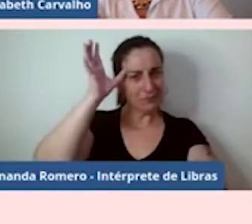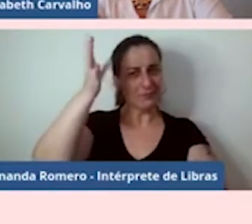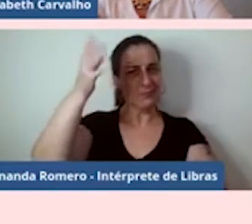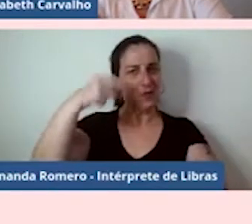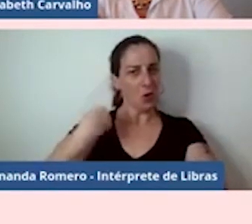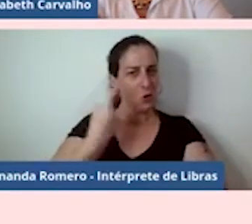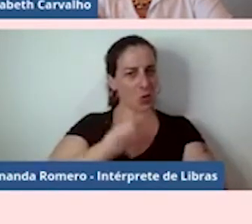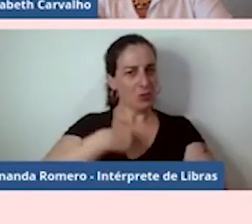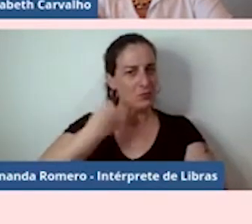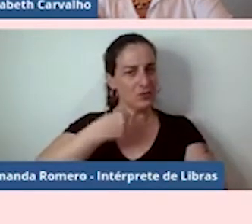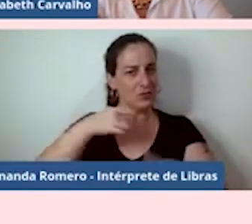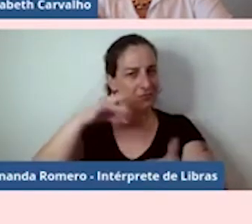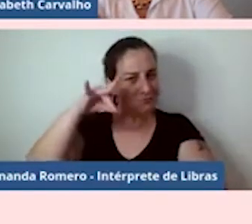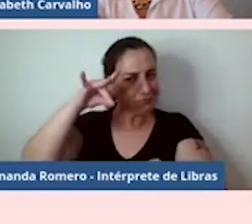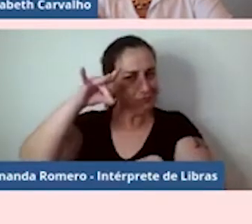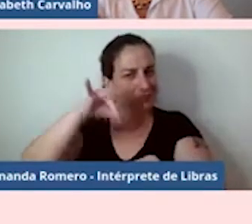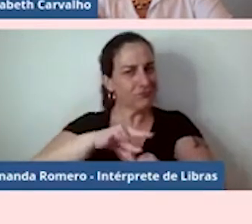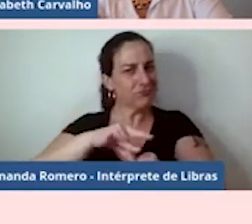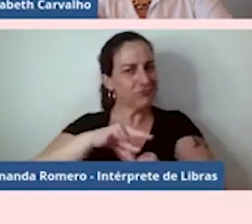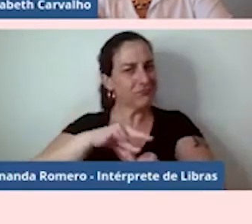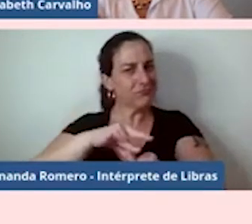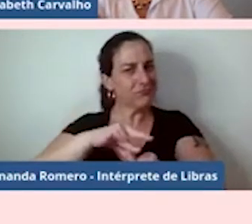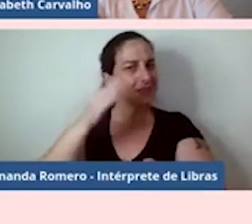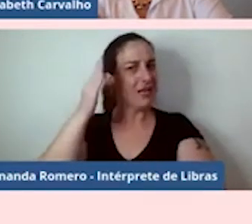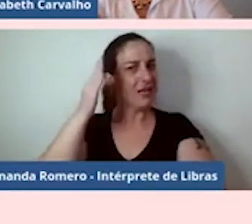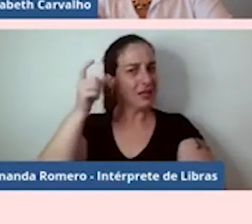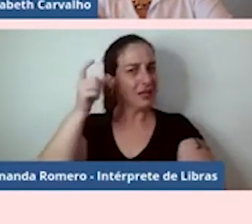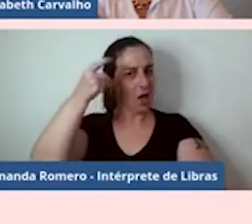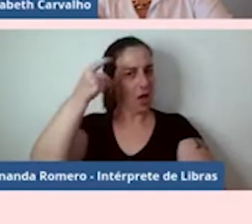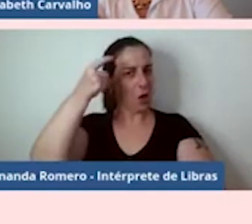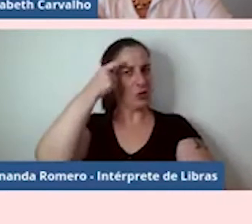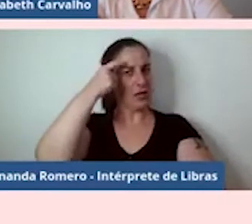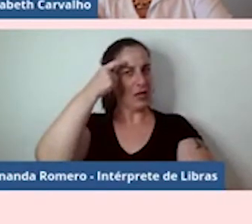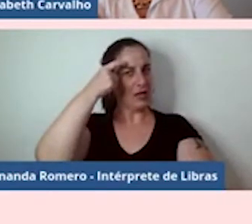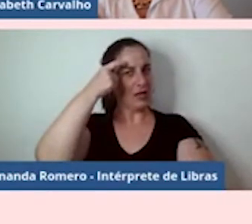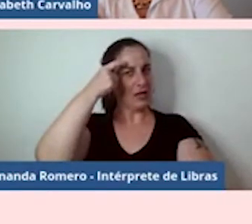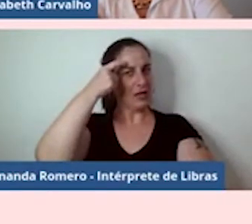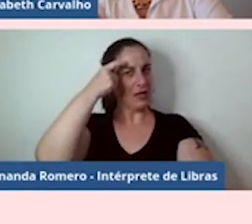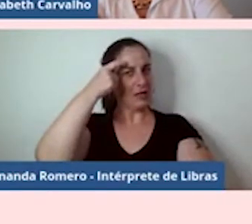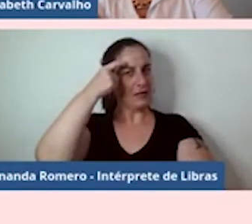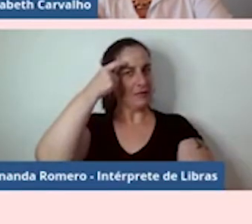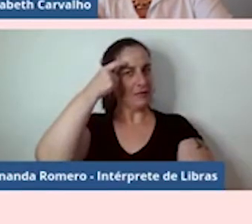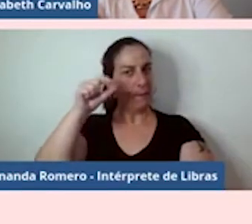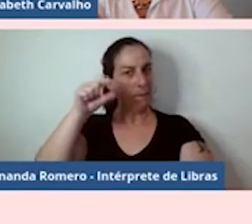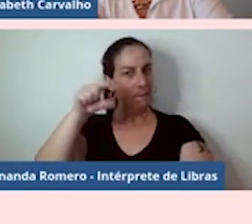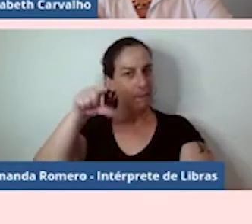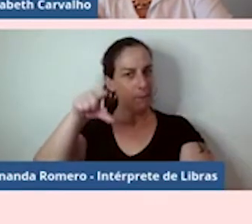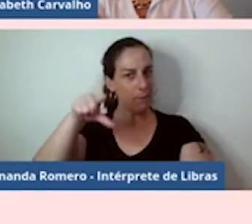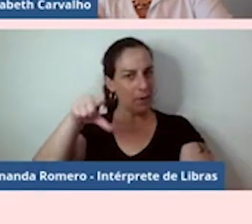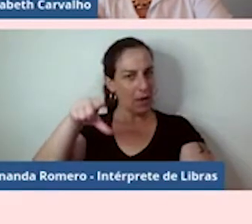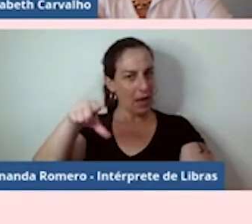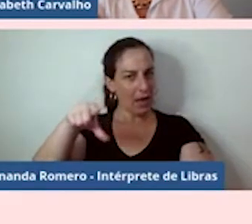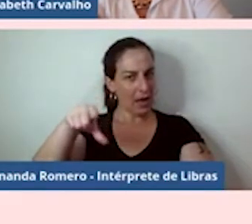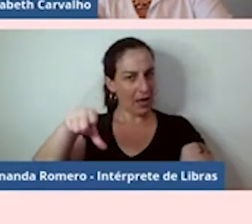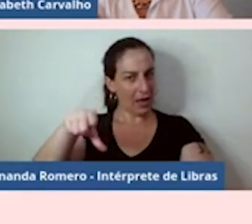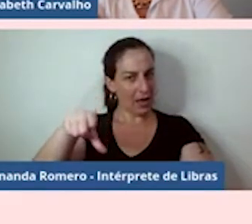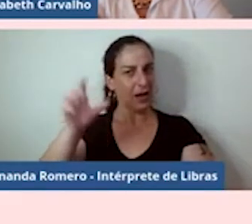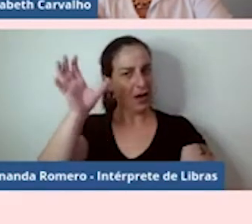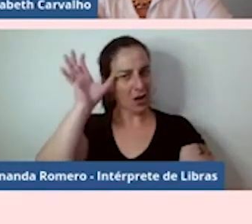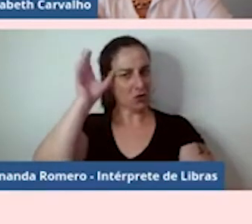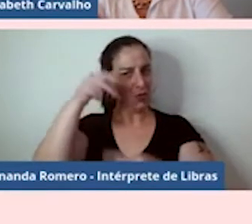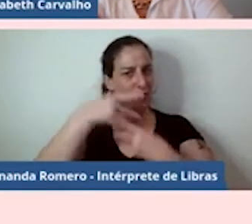efetivamente donos das nossas escolhas. Mas para fazer as escolhas, a gente tem que ter a consciência das consequências de